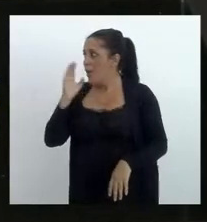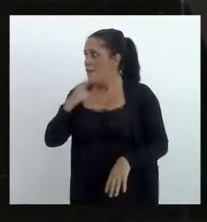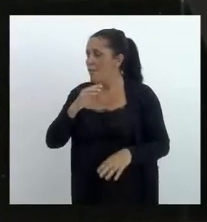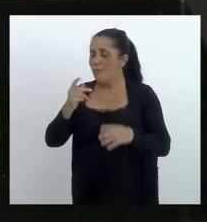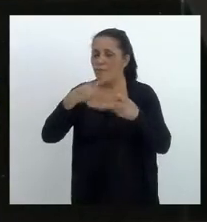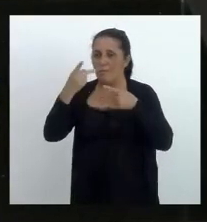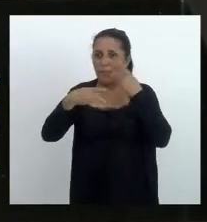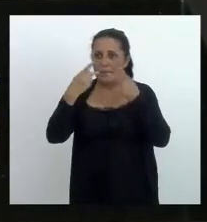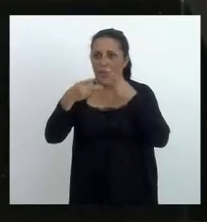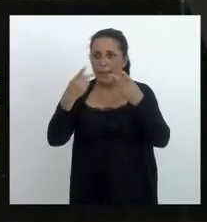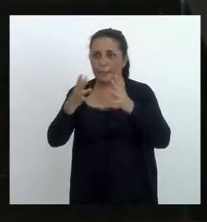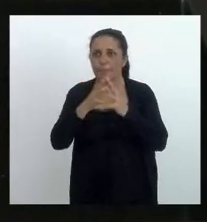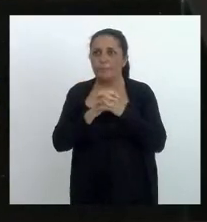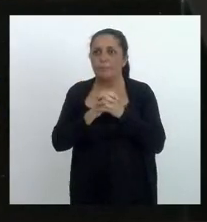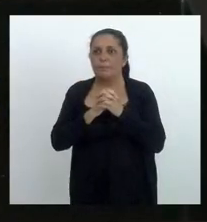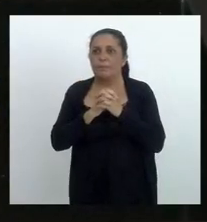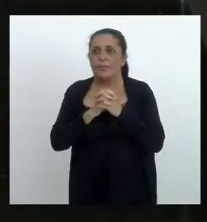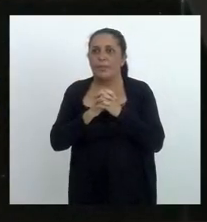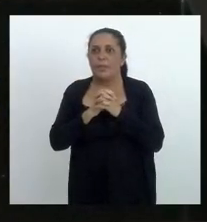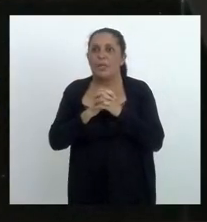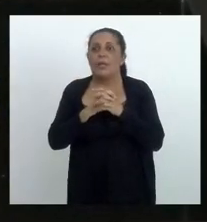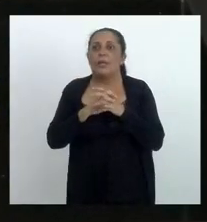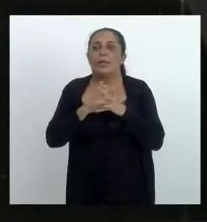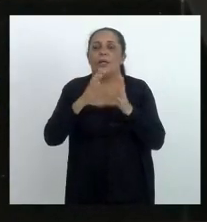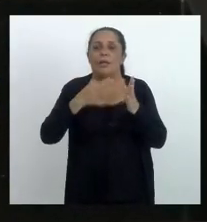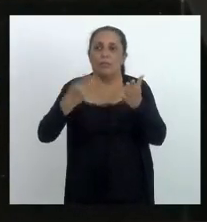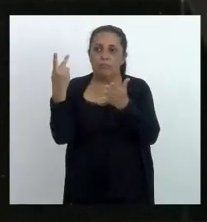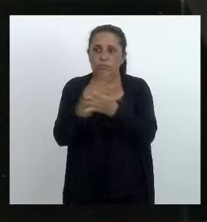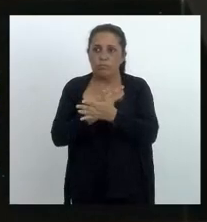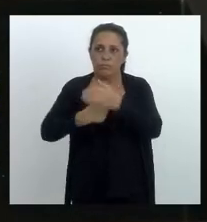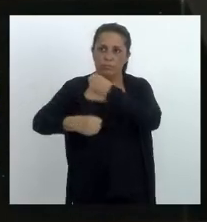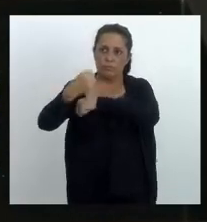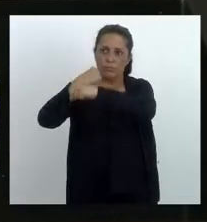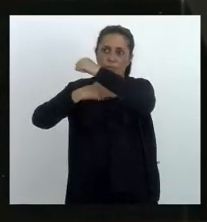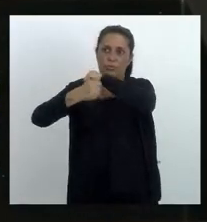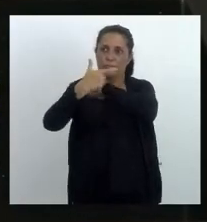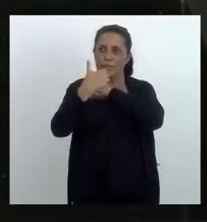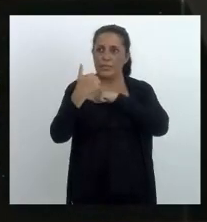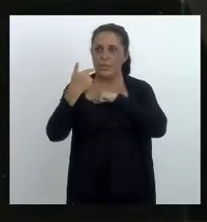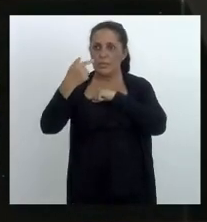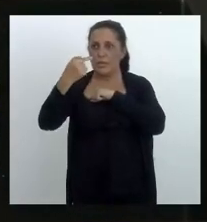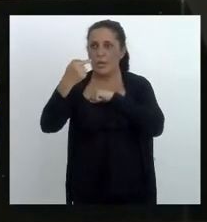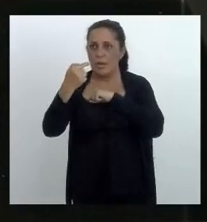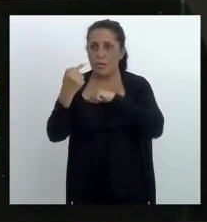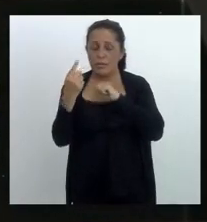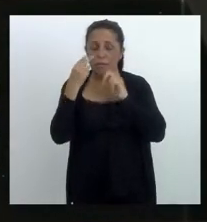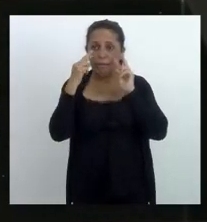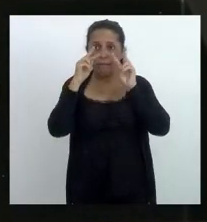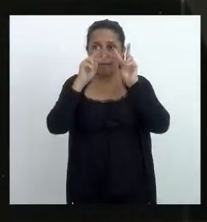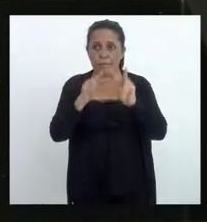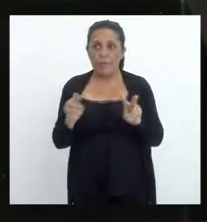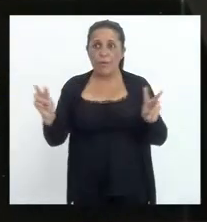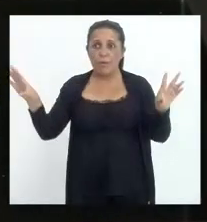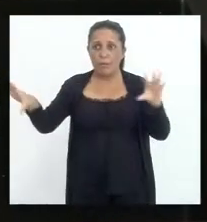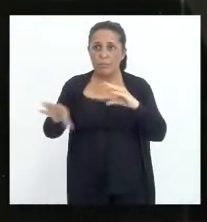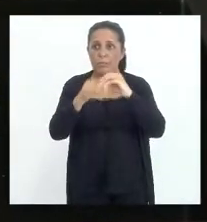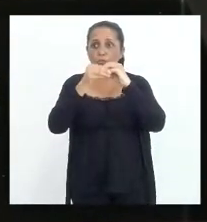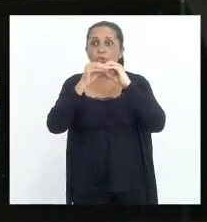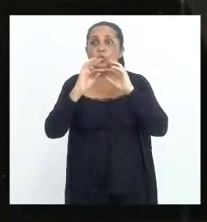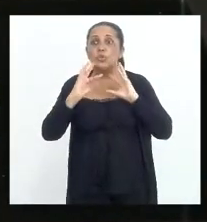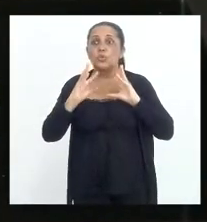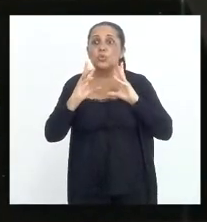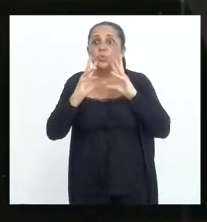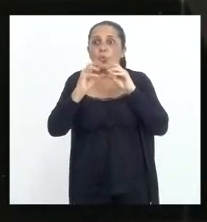já estamos inseridos, de 2017, ele prevê a recomposição de todos os cargos vacantes em